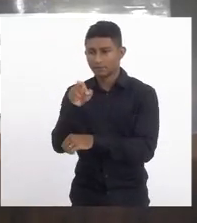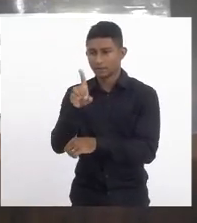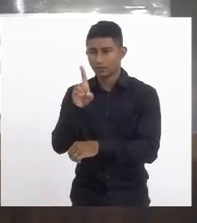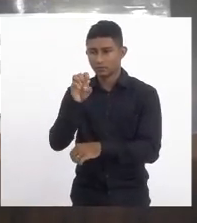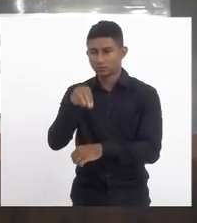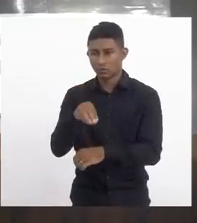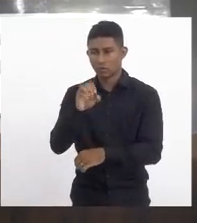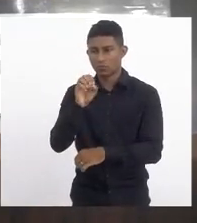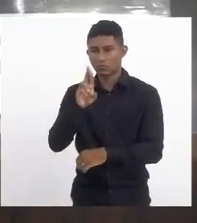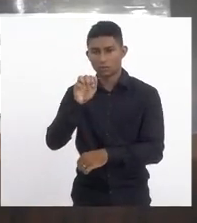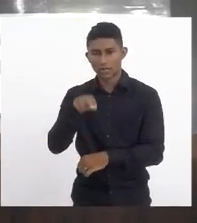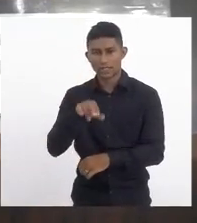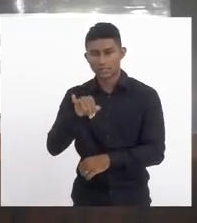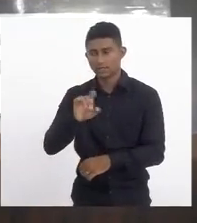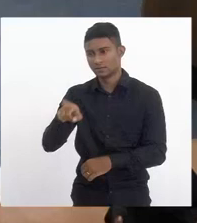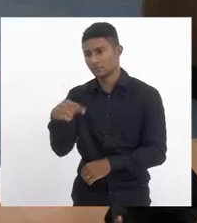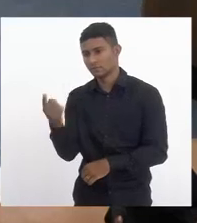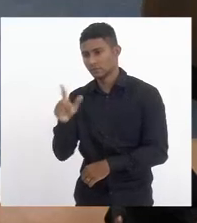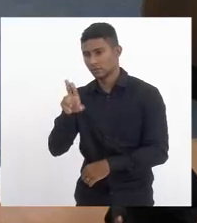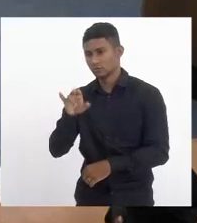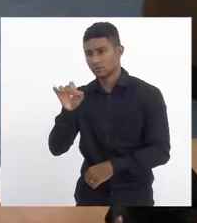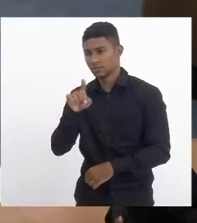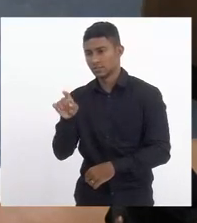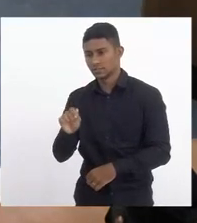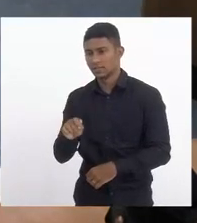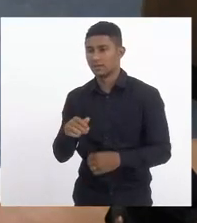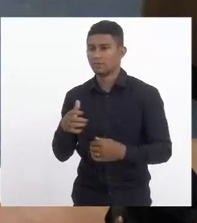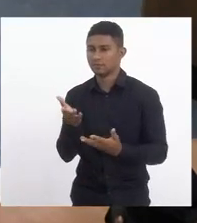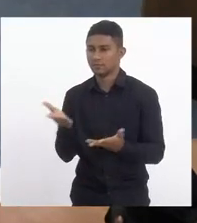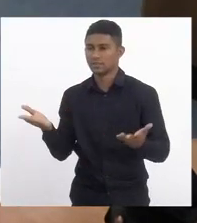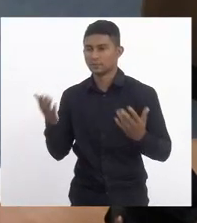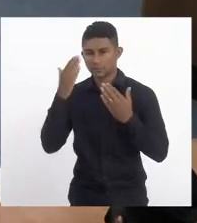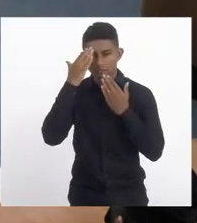a Luzia e a todos vocês. Meu muito obrigado.